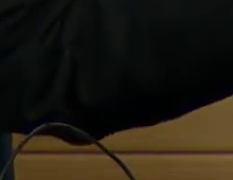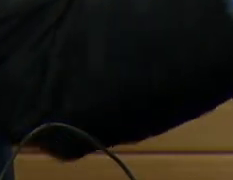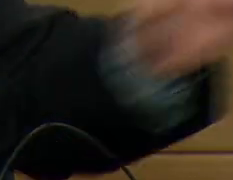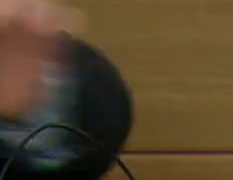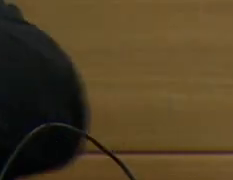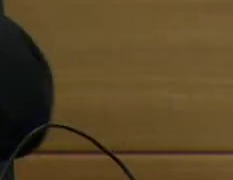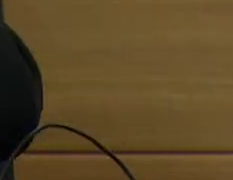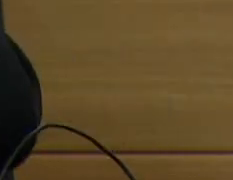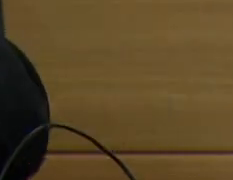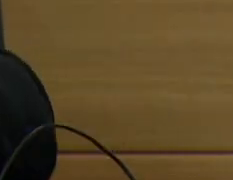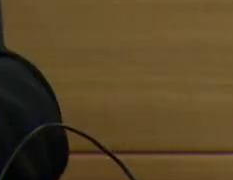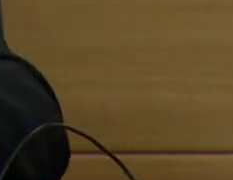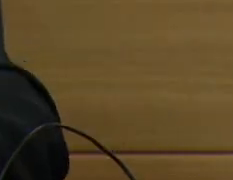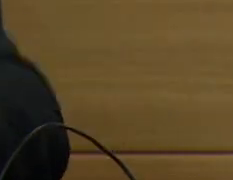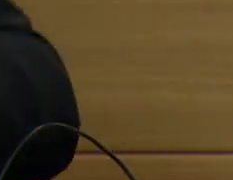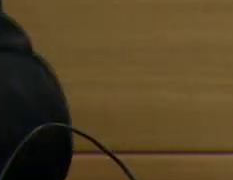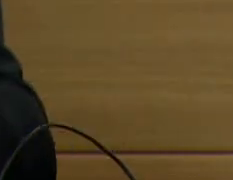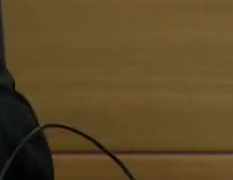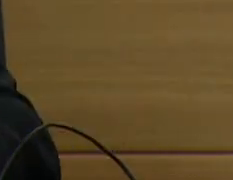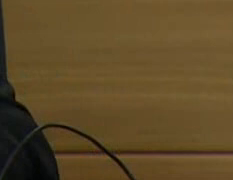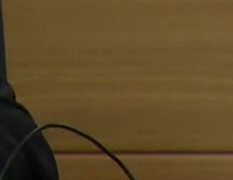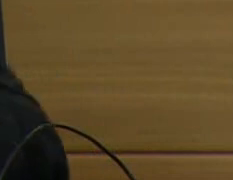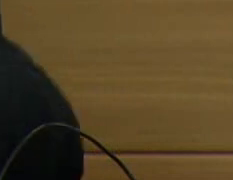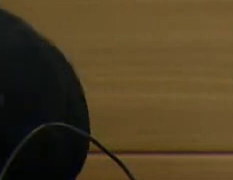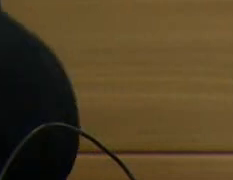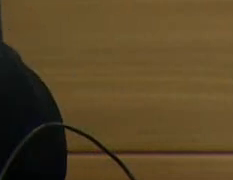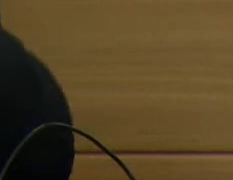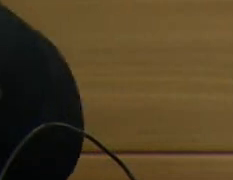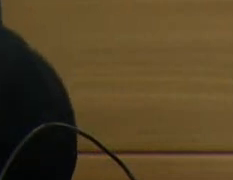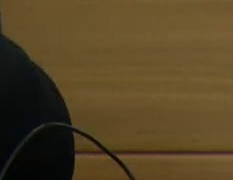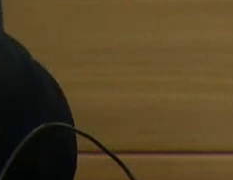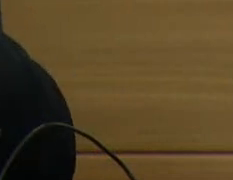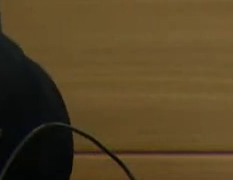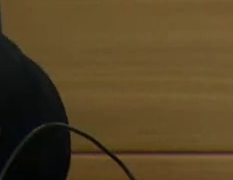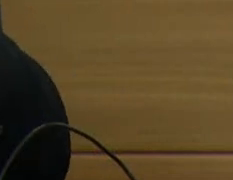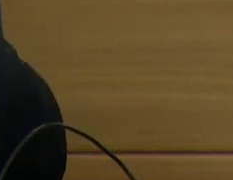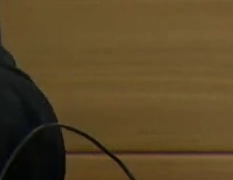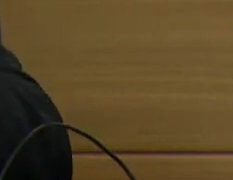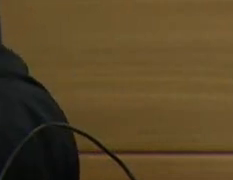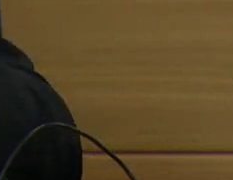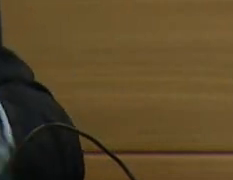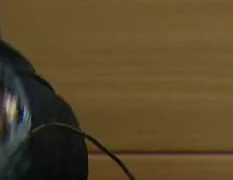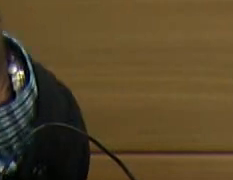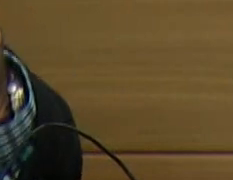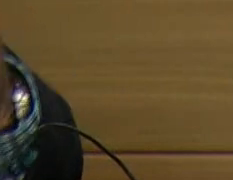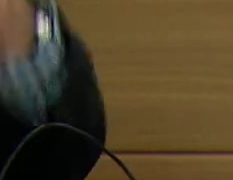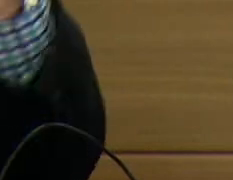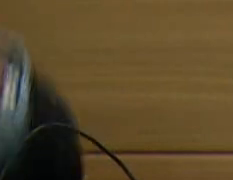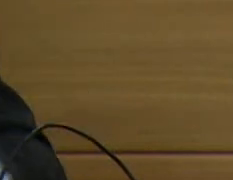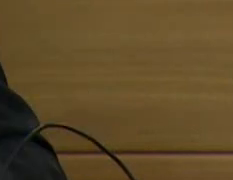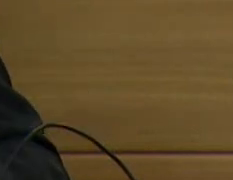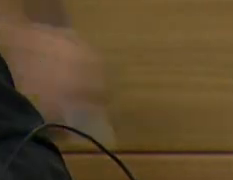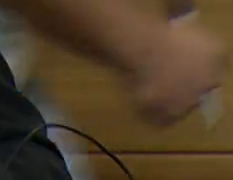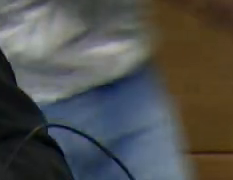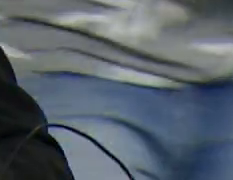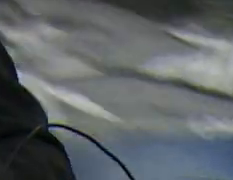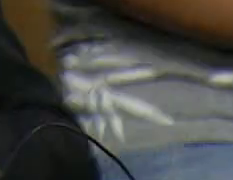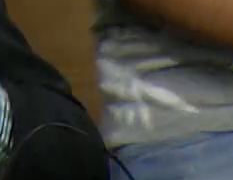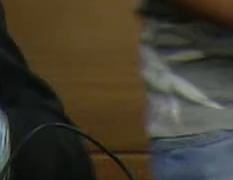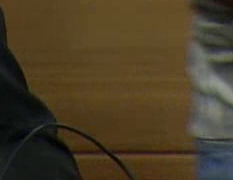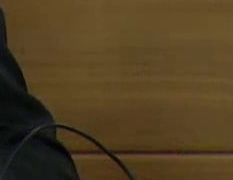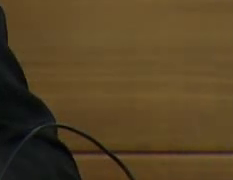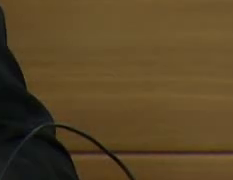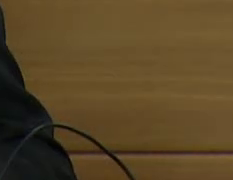em respeito à nossa equipe técnica, eu sou o secretário, eu sou um meio ali, mas eu estou tendo a cautela,